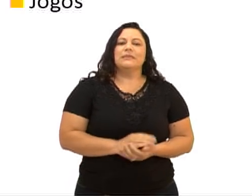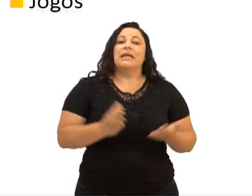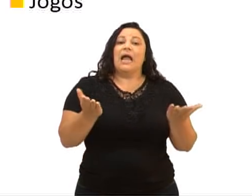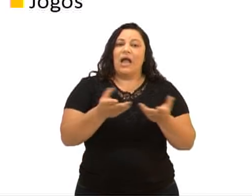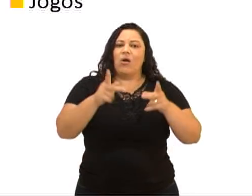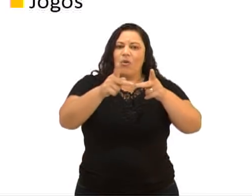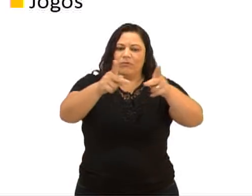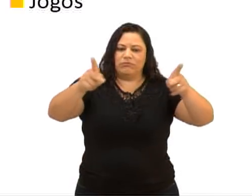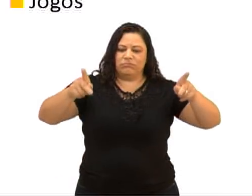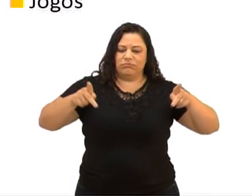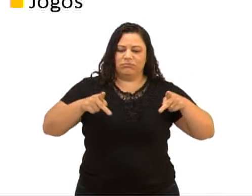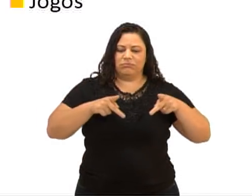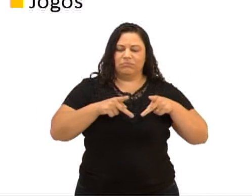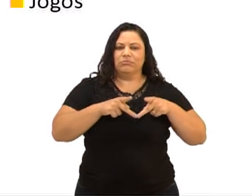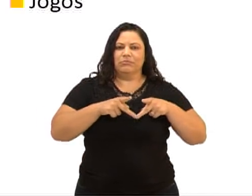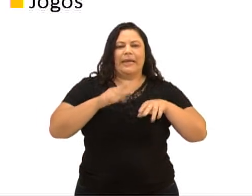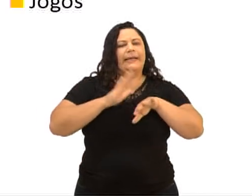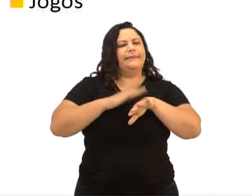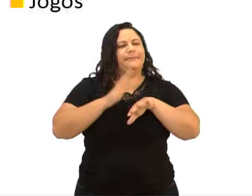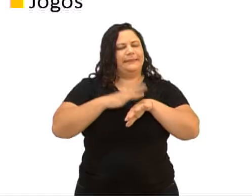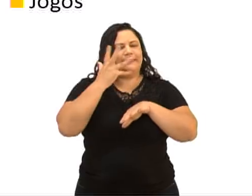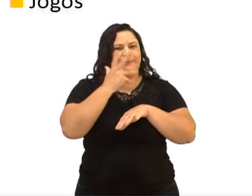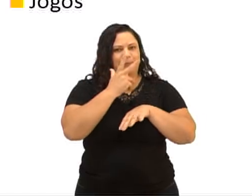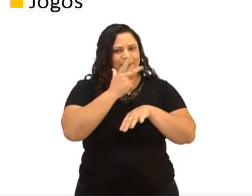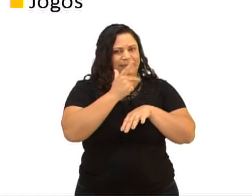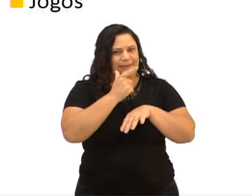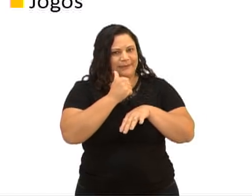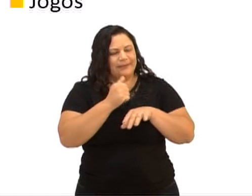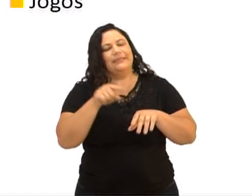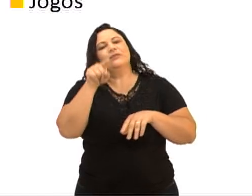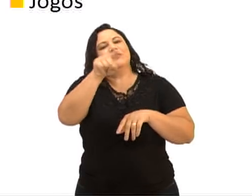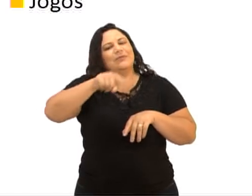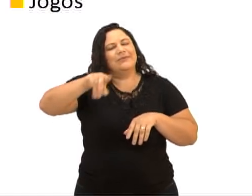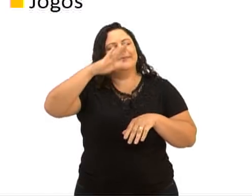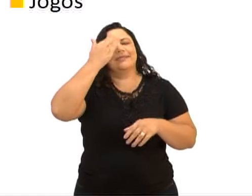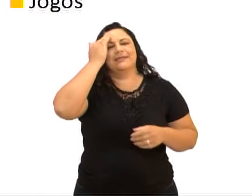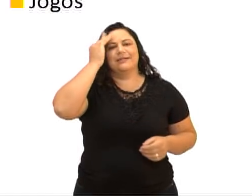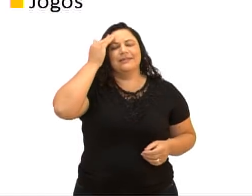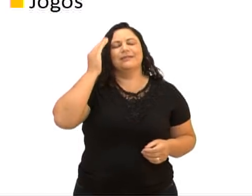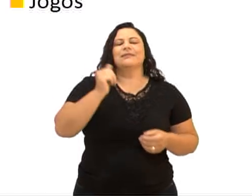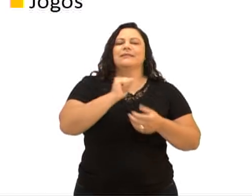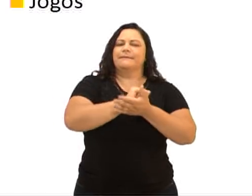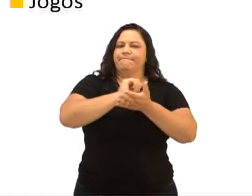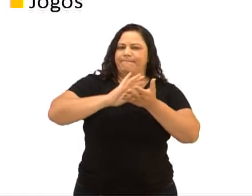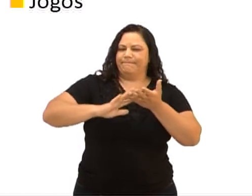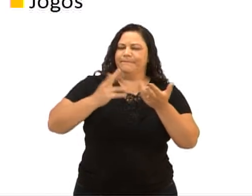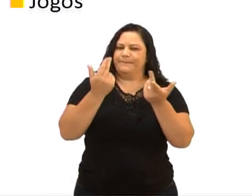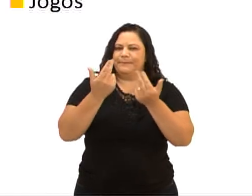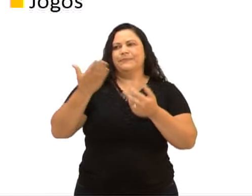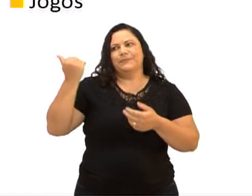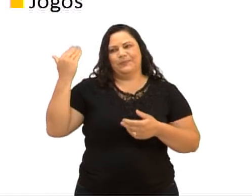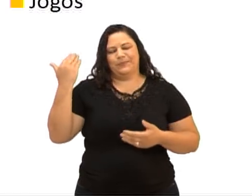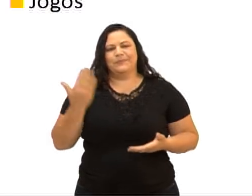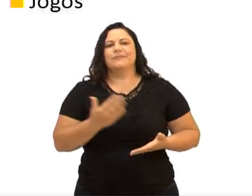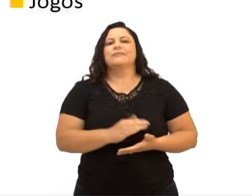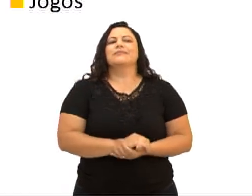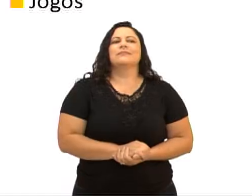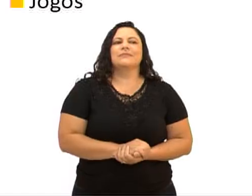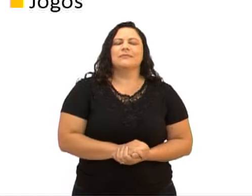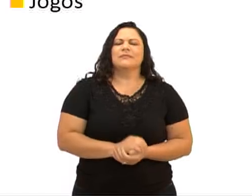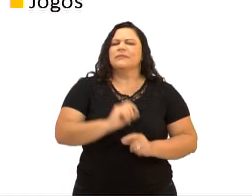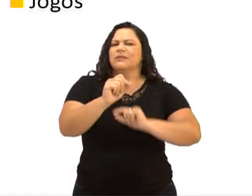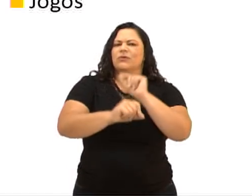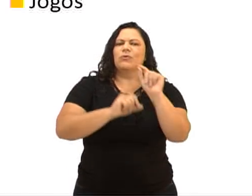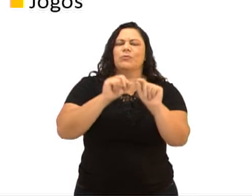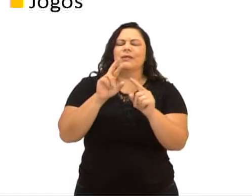um formato mais bonitinho para vocês entenderem como estava lá no nosso exercício dos biomas. Como que foi aqui, como que ele é